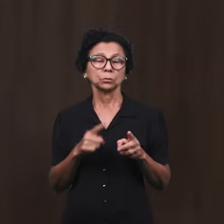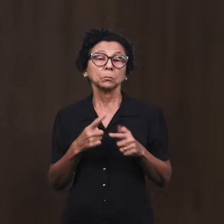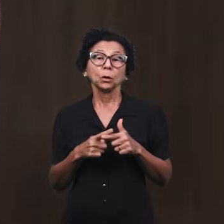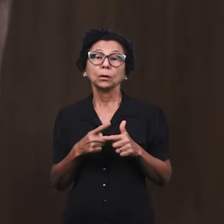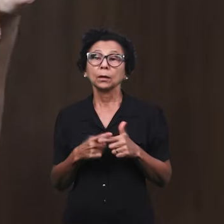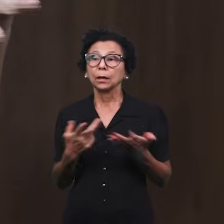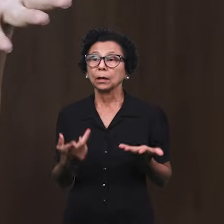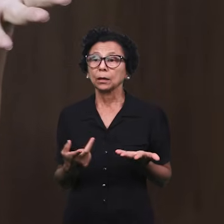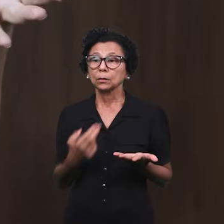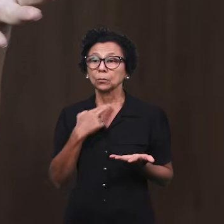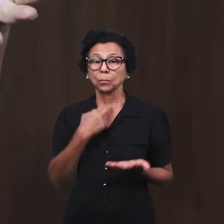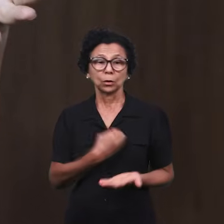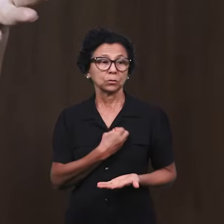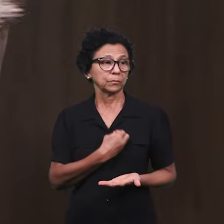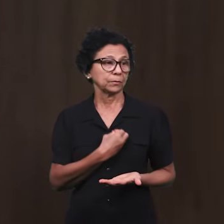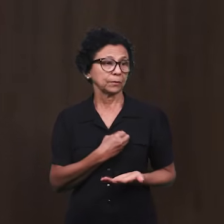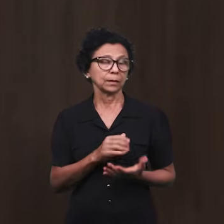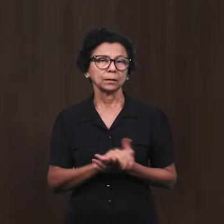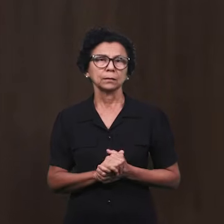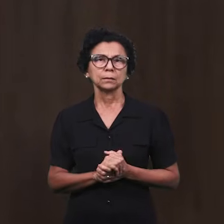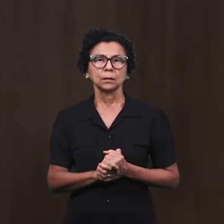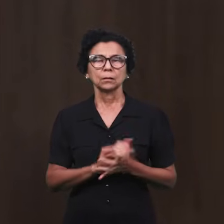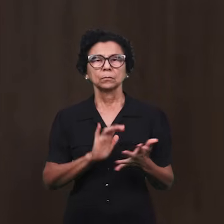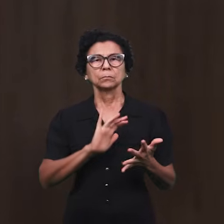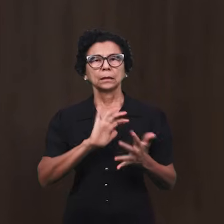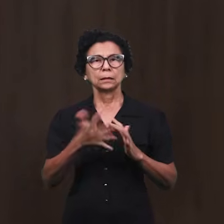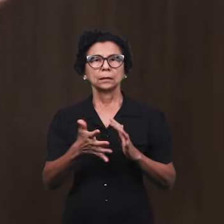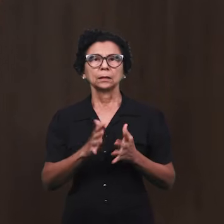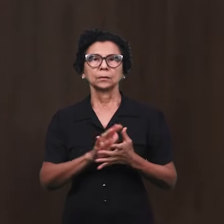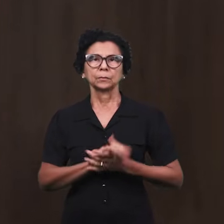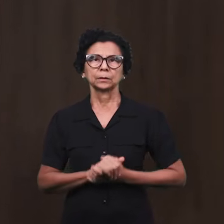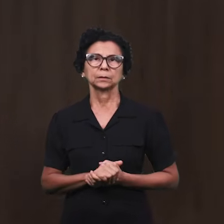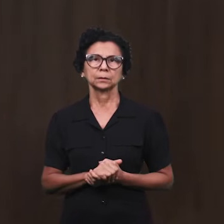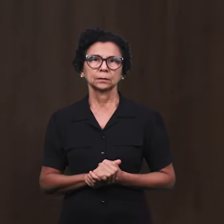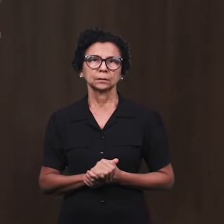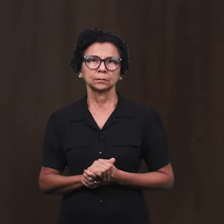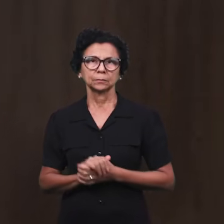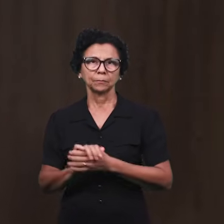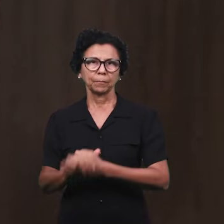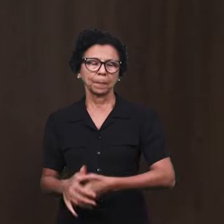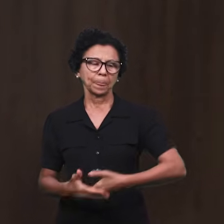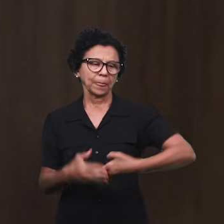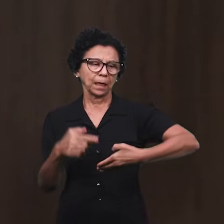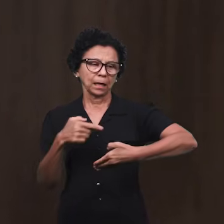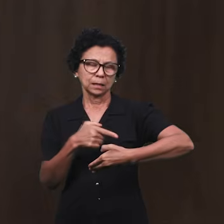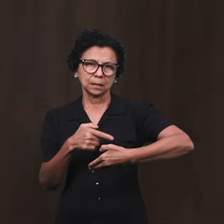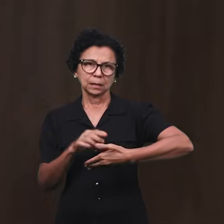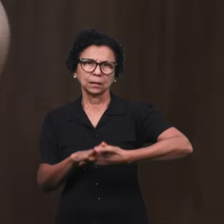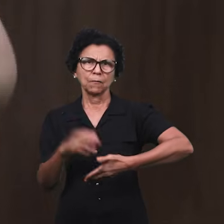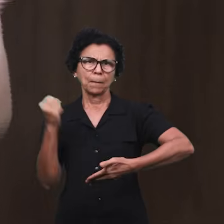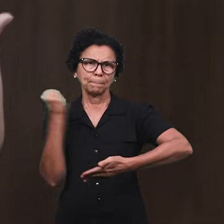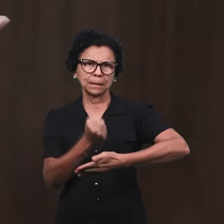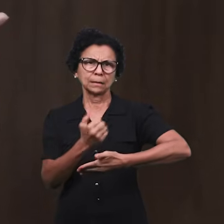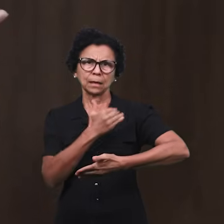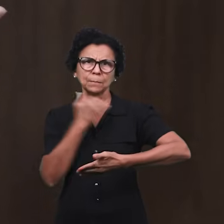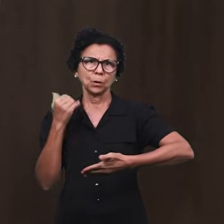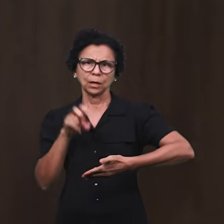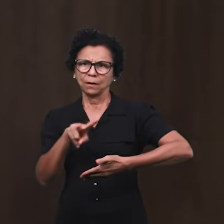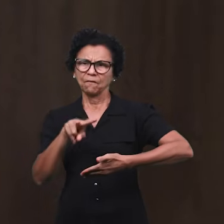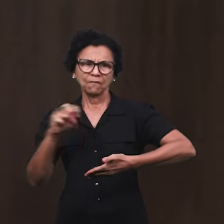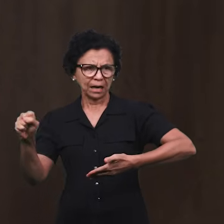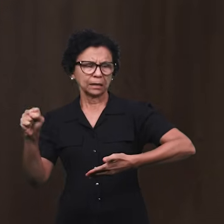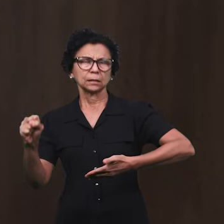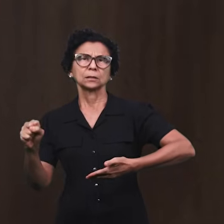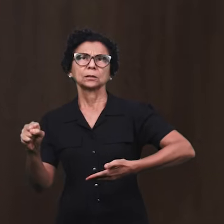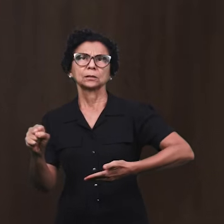surda, como é que ficaria a sinalização? Beber, matar, morrer, vai. Direto. Para nós, parece,